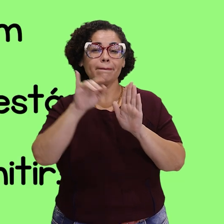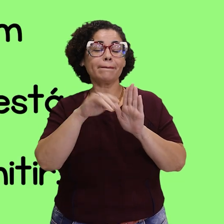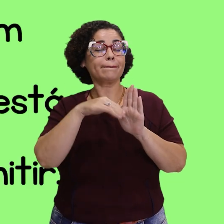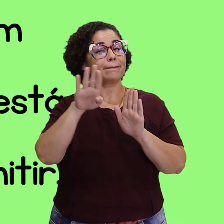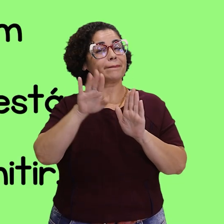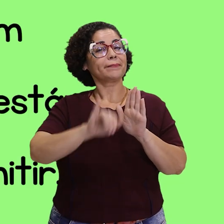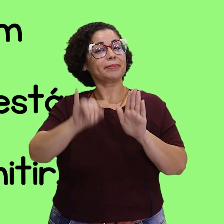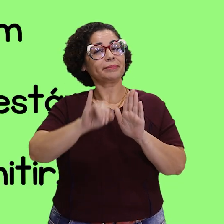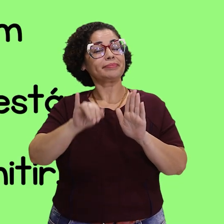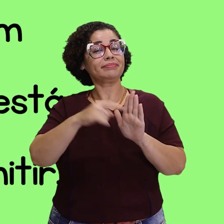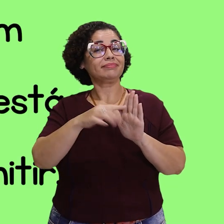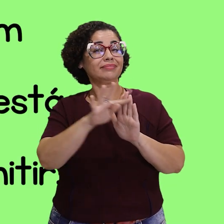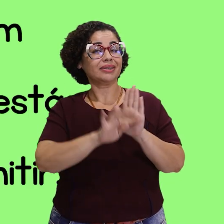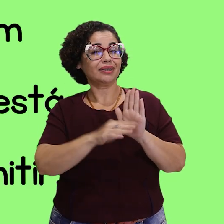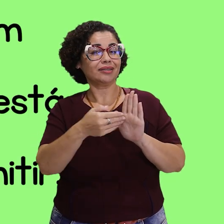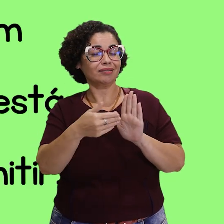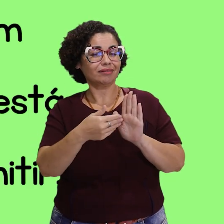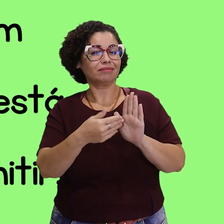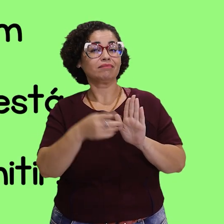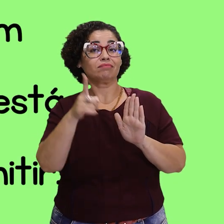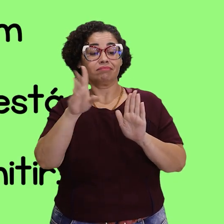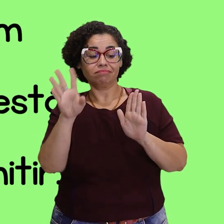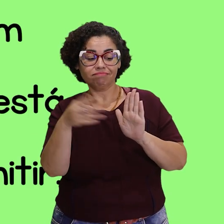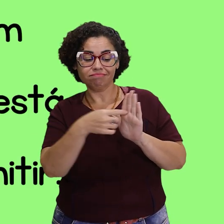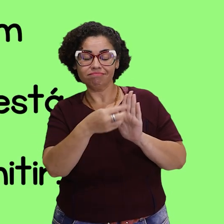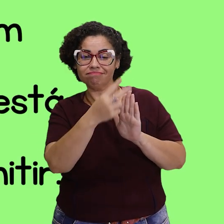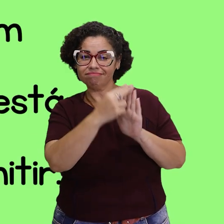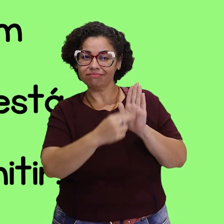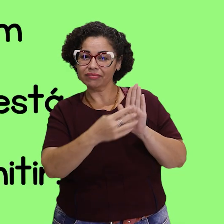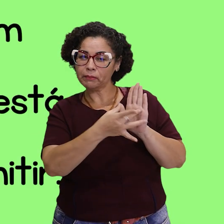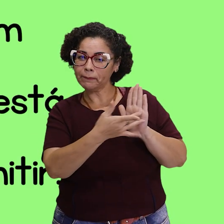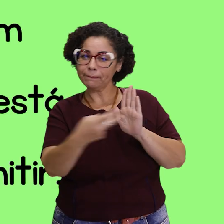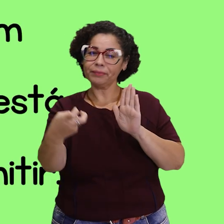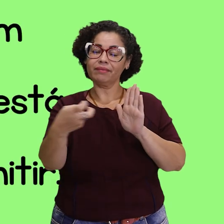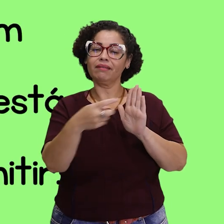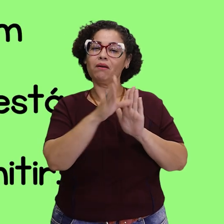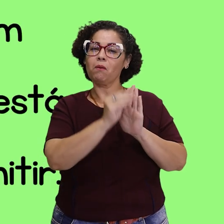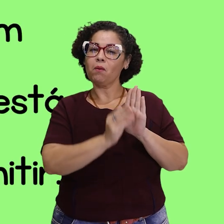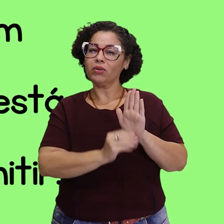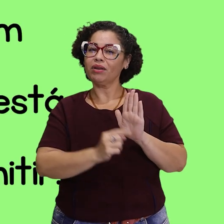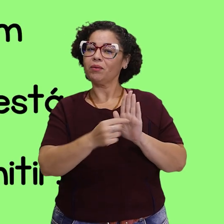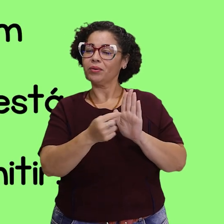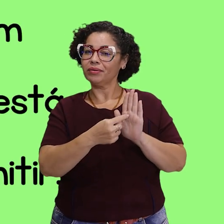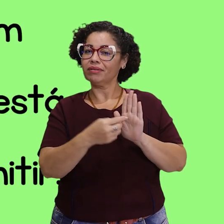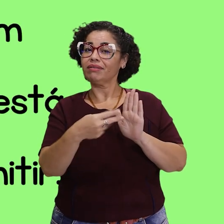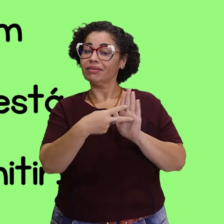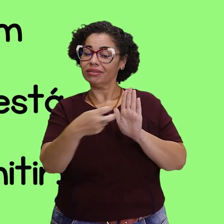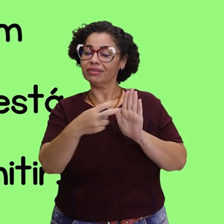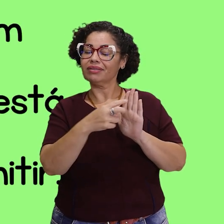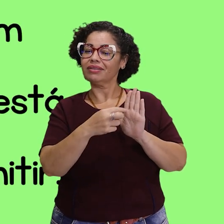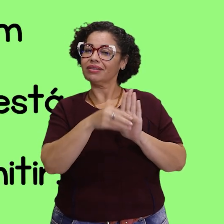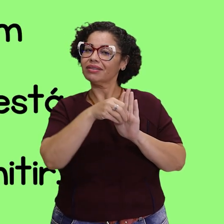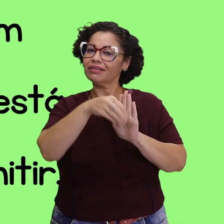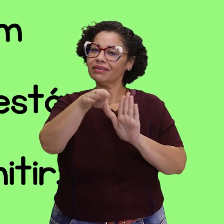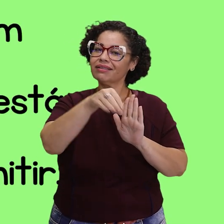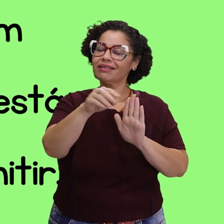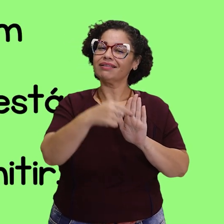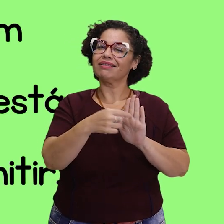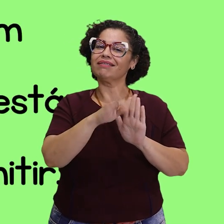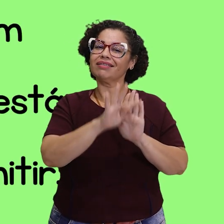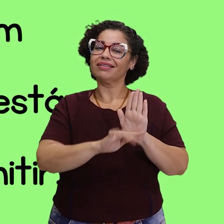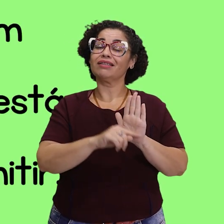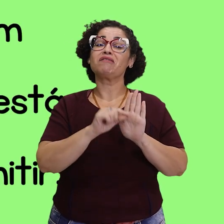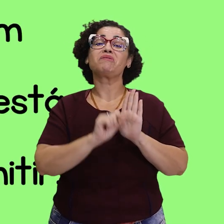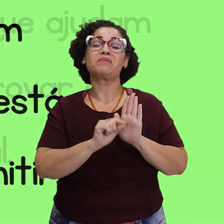um texto? Então, a ideia principal é o ponto central ou a mensagem que o conteúdo está tentando